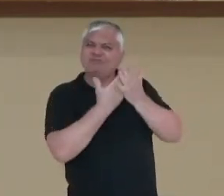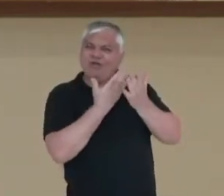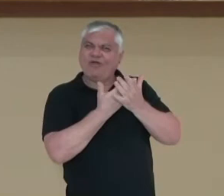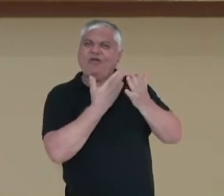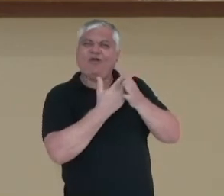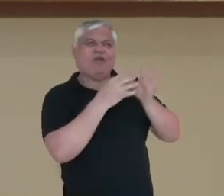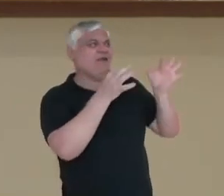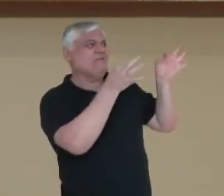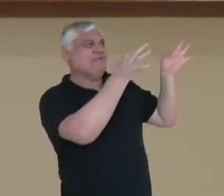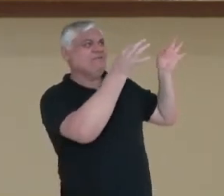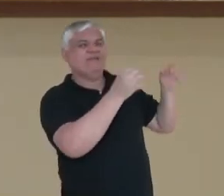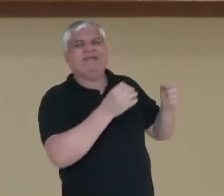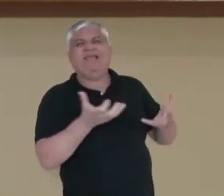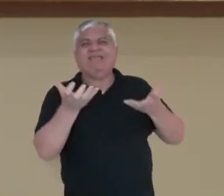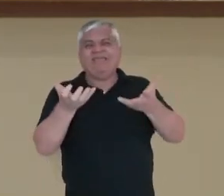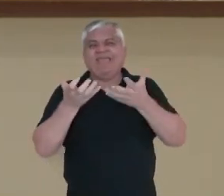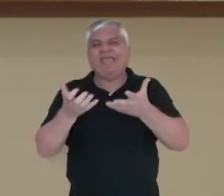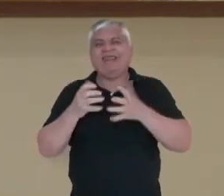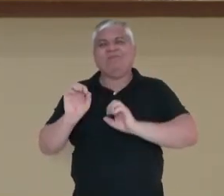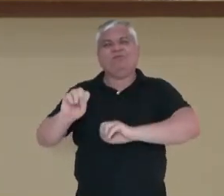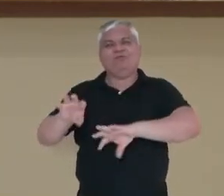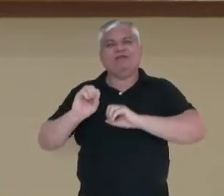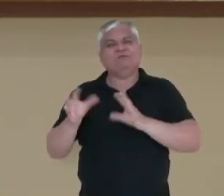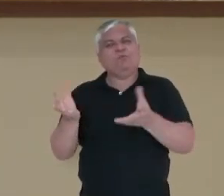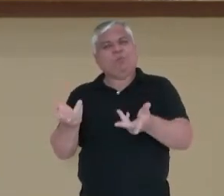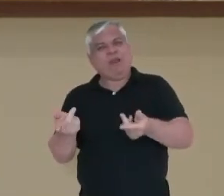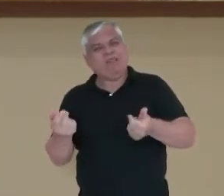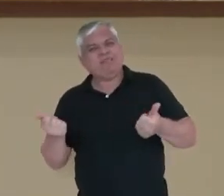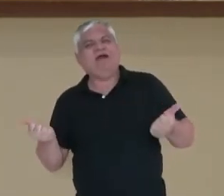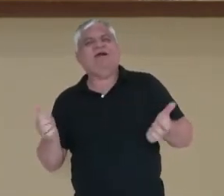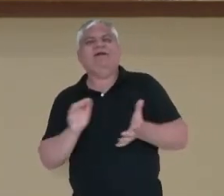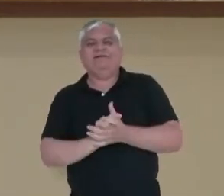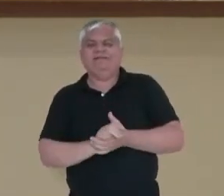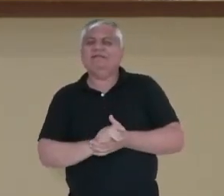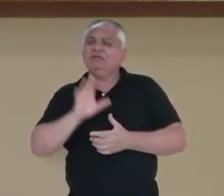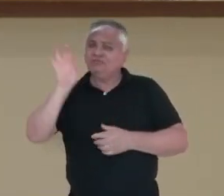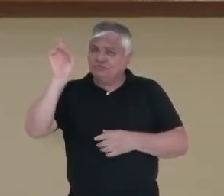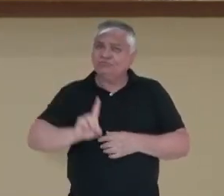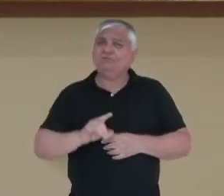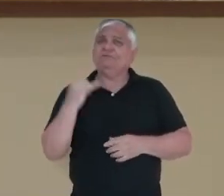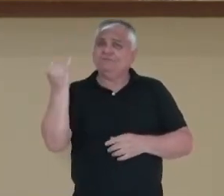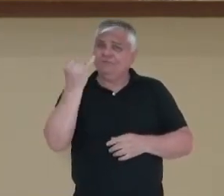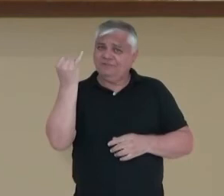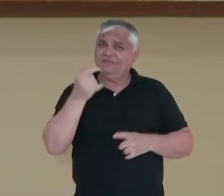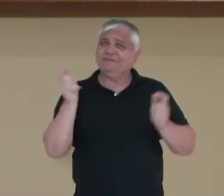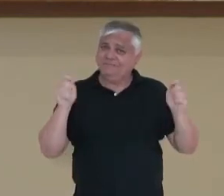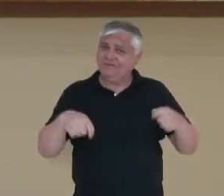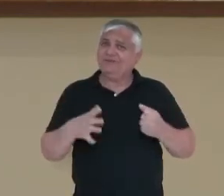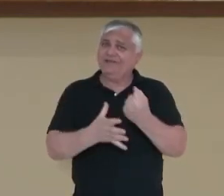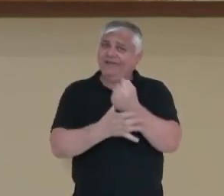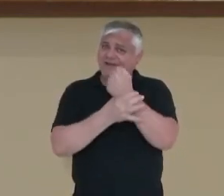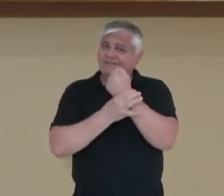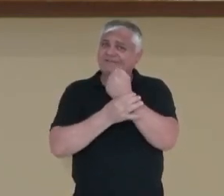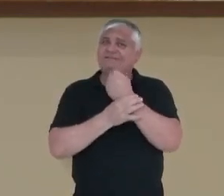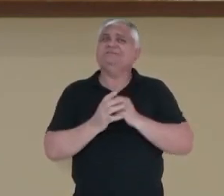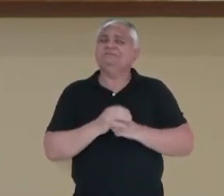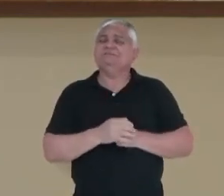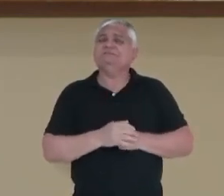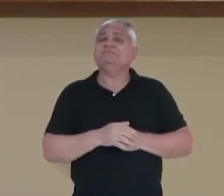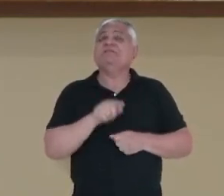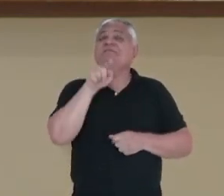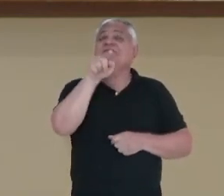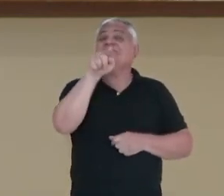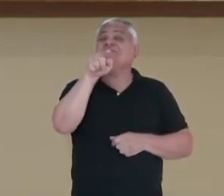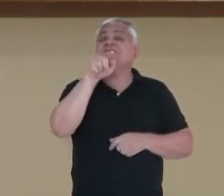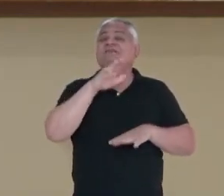colocar. Ah, queremos, né, uma educação de qualidade, etc. São direitos importantes que devem ser garantidos. O que você